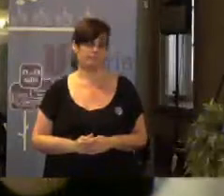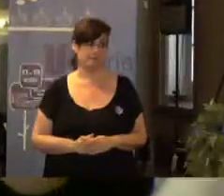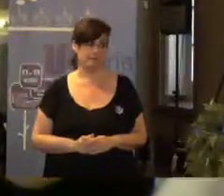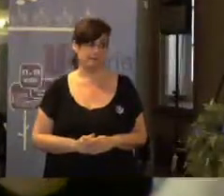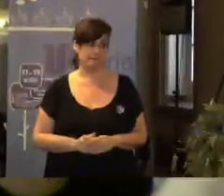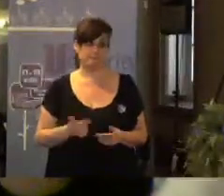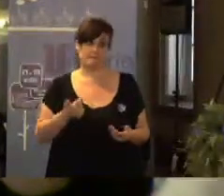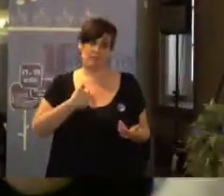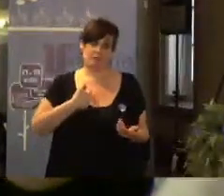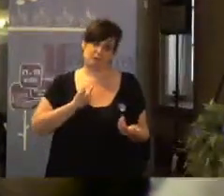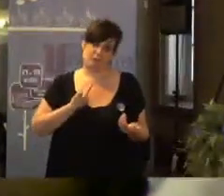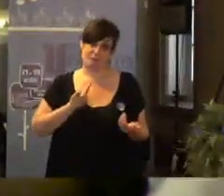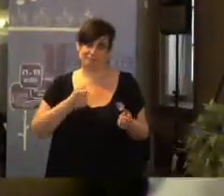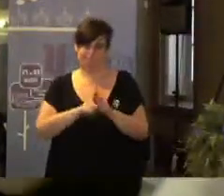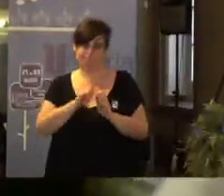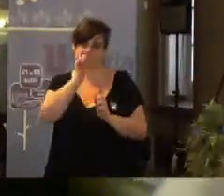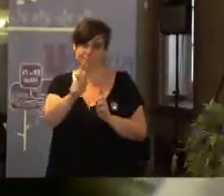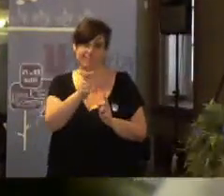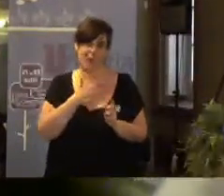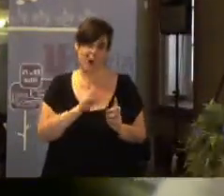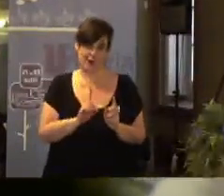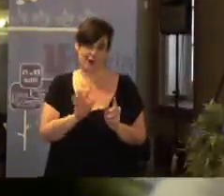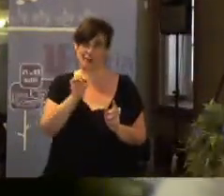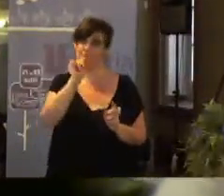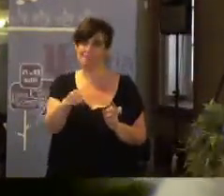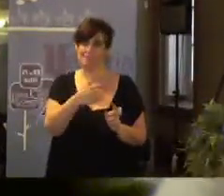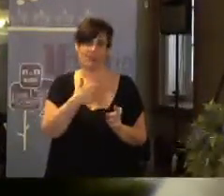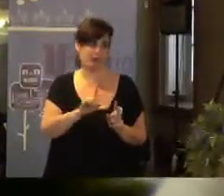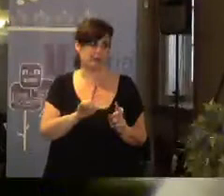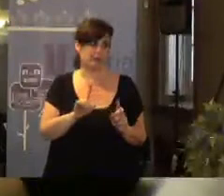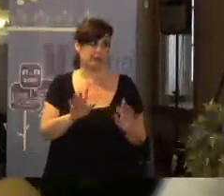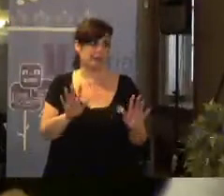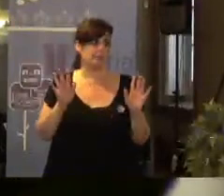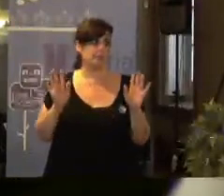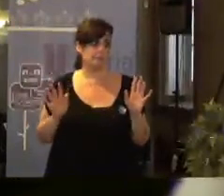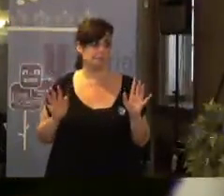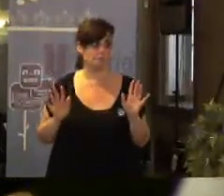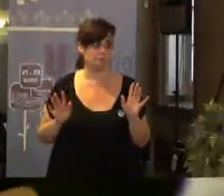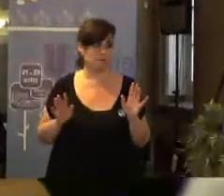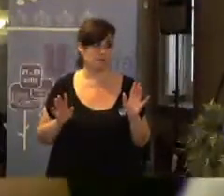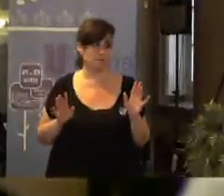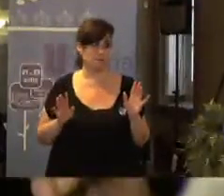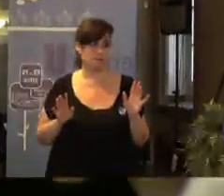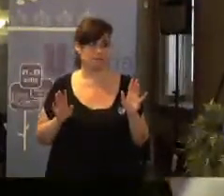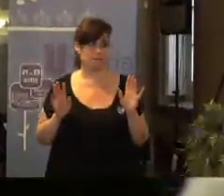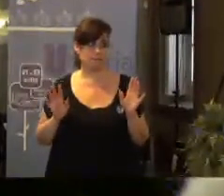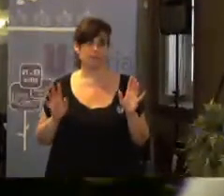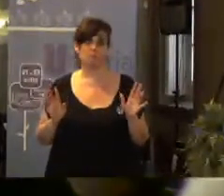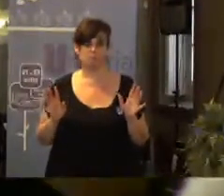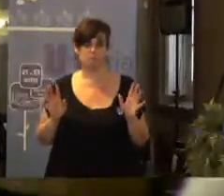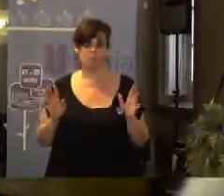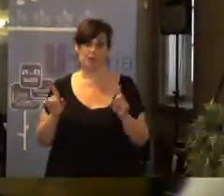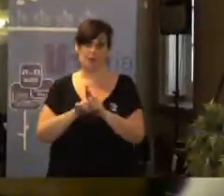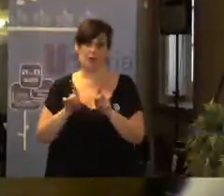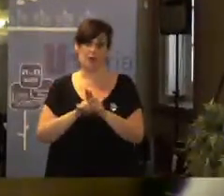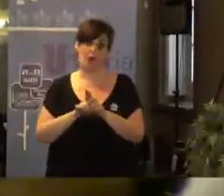ser ofensiva, porque nestas coisas às vezes há uma tendência, há uma possibilidade de o fazer, mas posicionam-se esteticamente na rua.